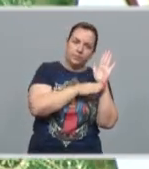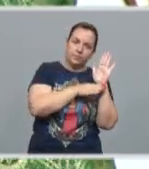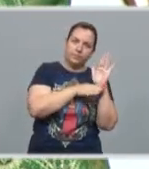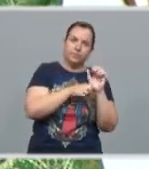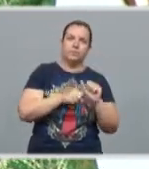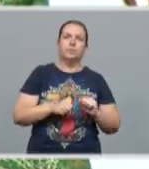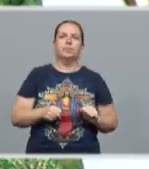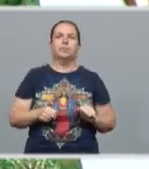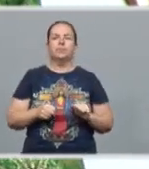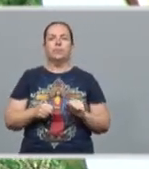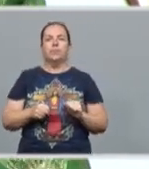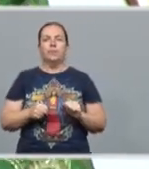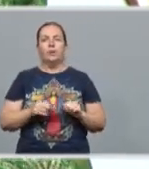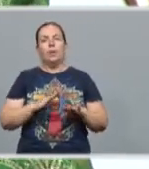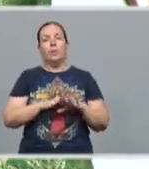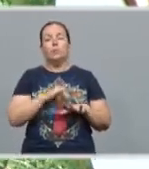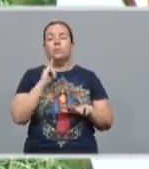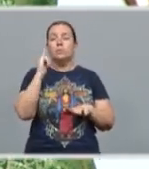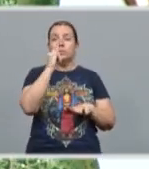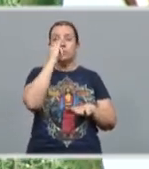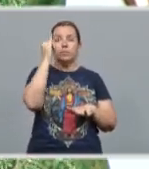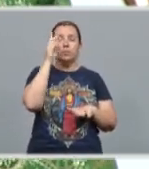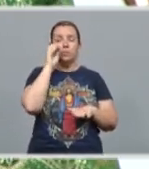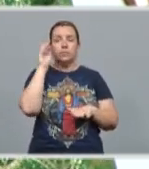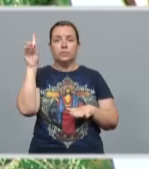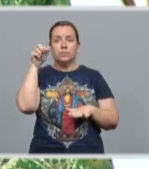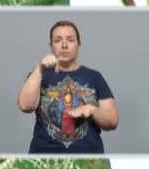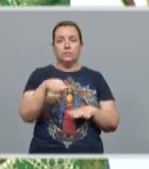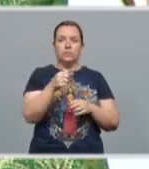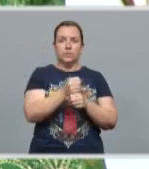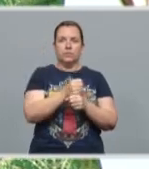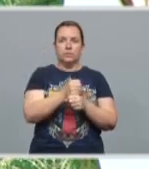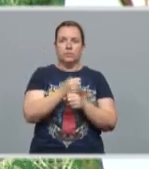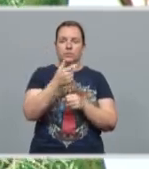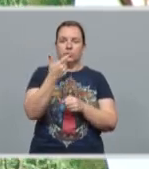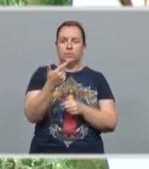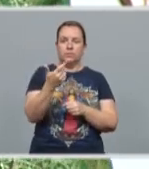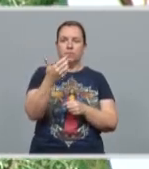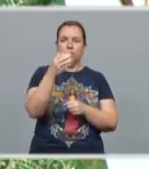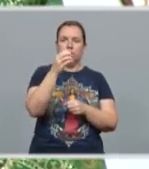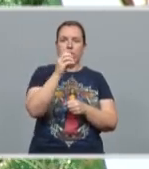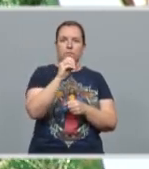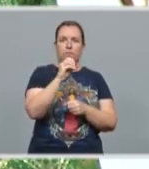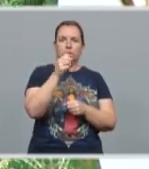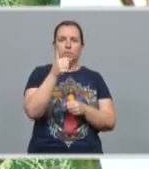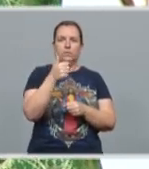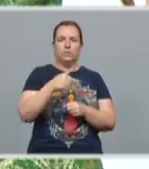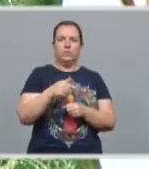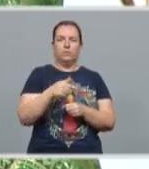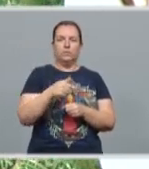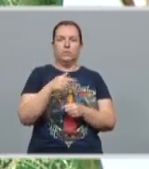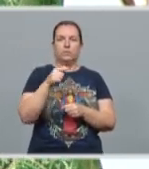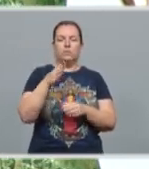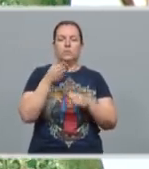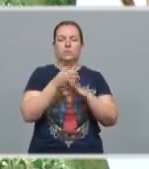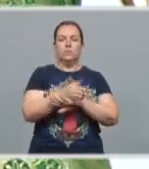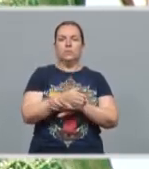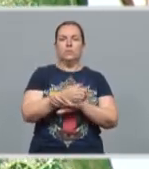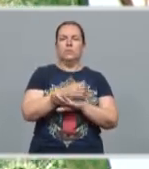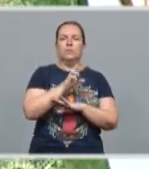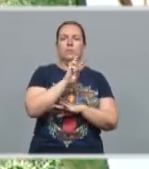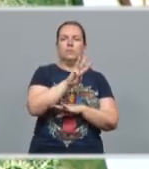programação, são as principais datas deste ano de 2017. Você acesse